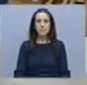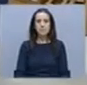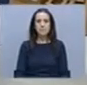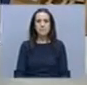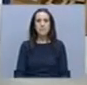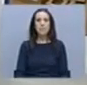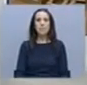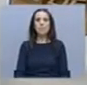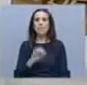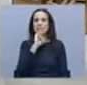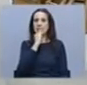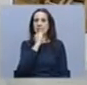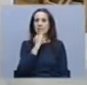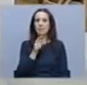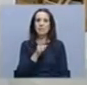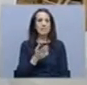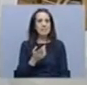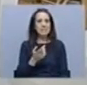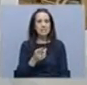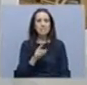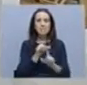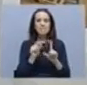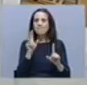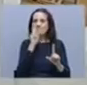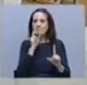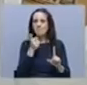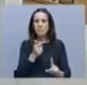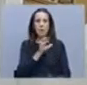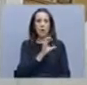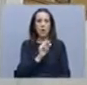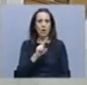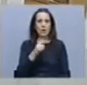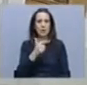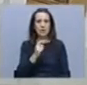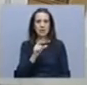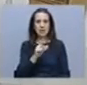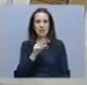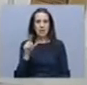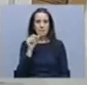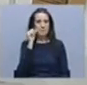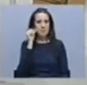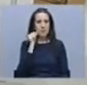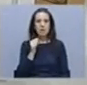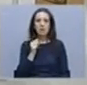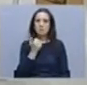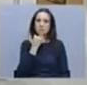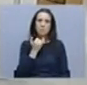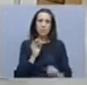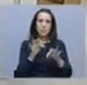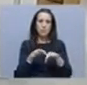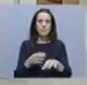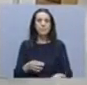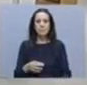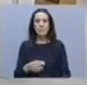Aqui é que está o segredo. Hortelã. Hortelã não vamos adicionar agora, já. Pois é, no fim. Aqui temos